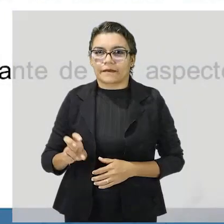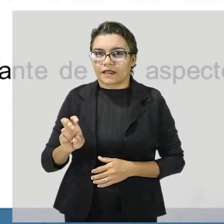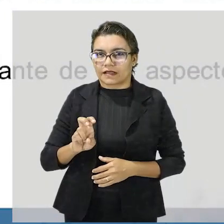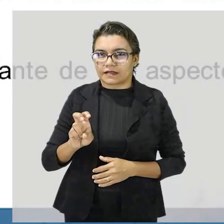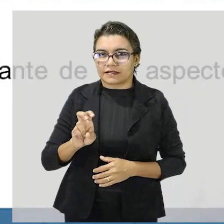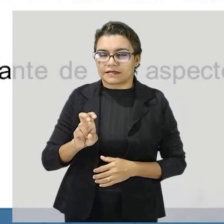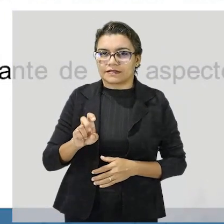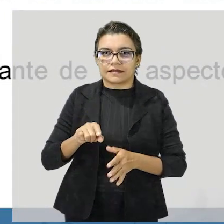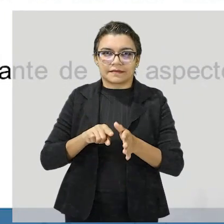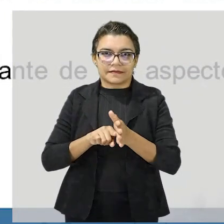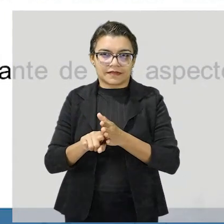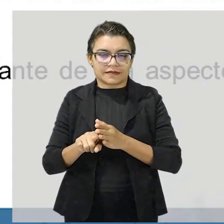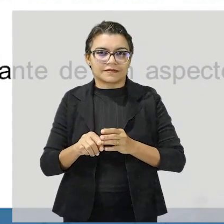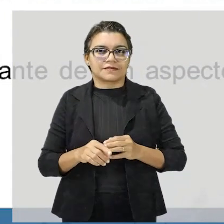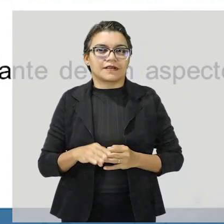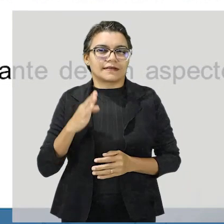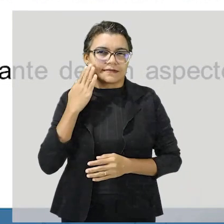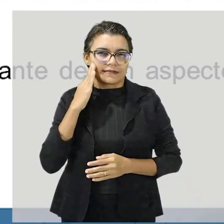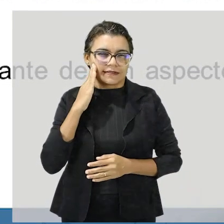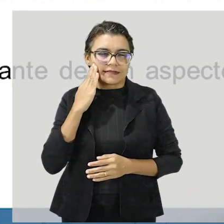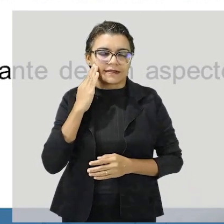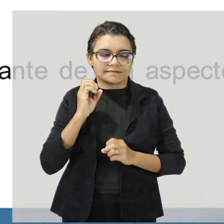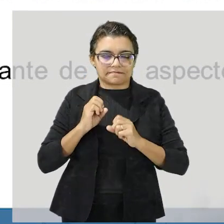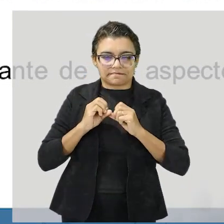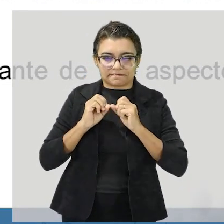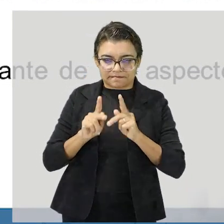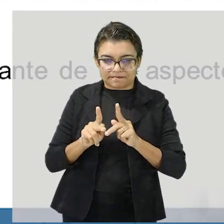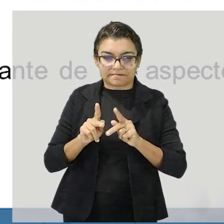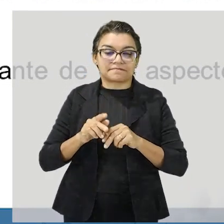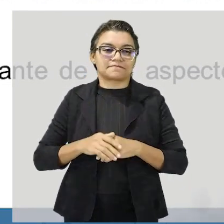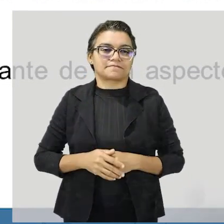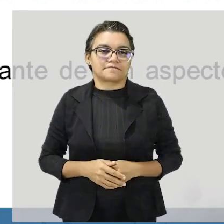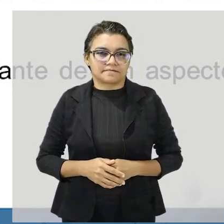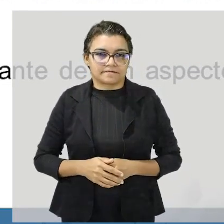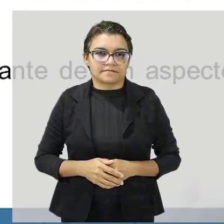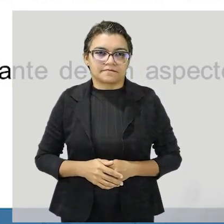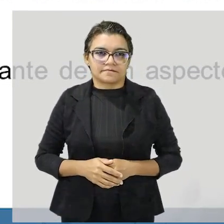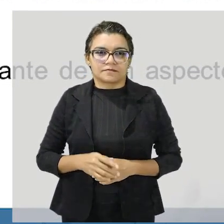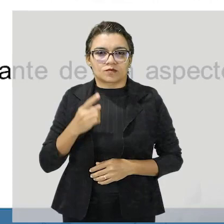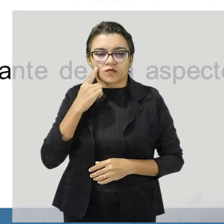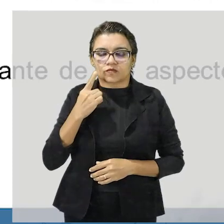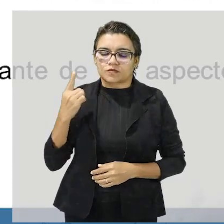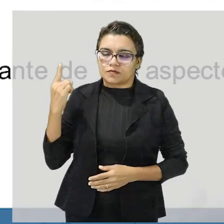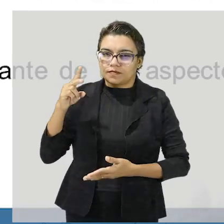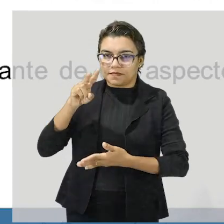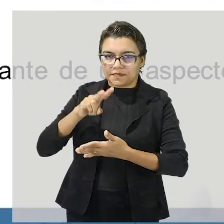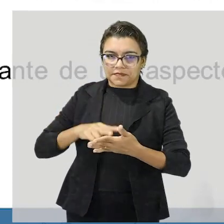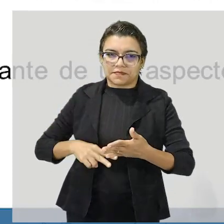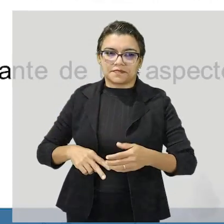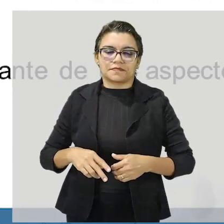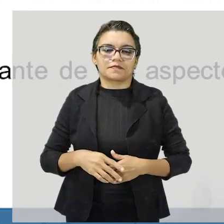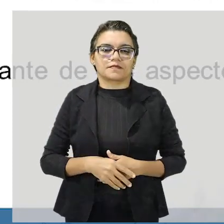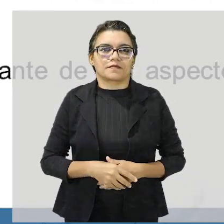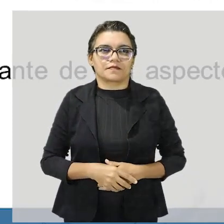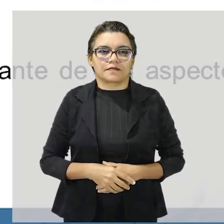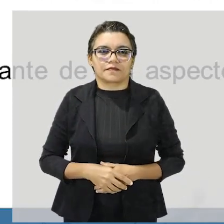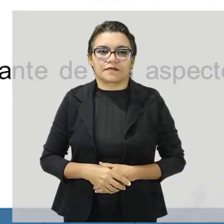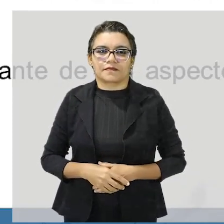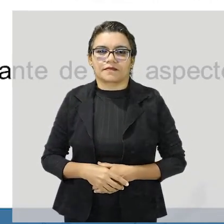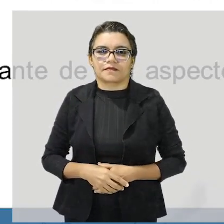para a gente entender melhor a coisa. Em A Morte de Ivan Ilyich